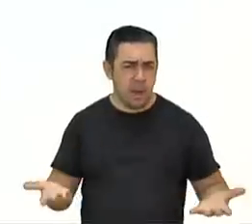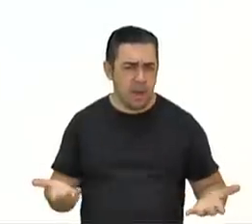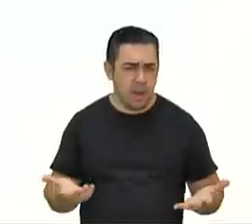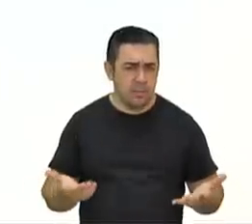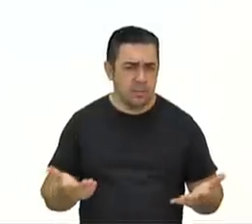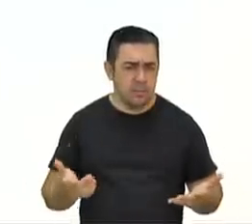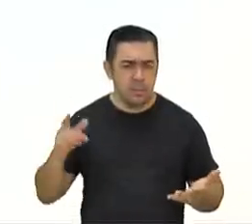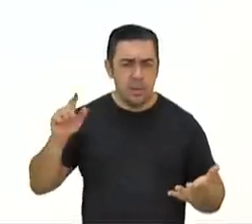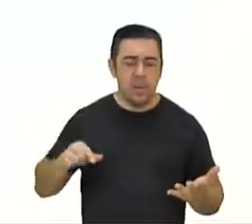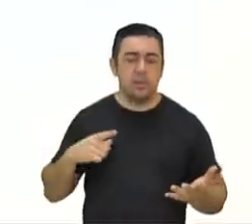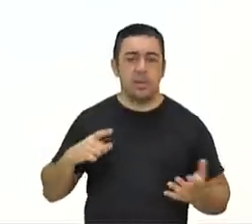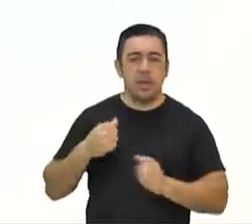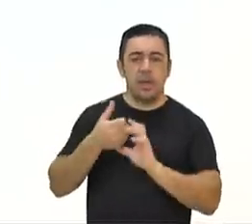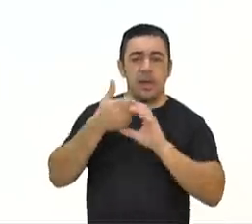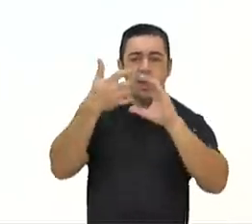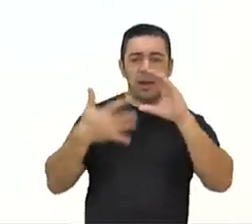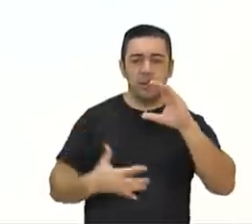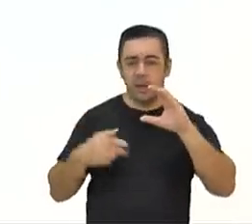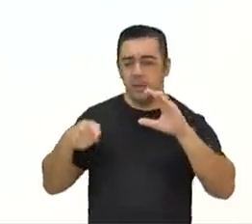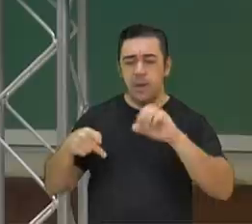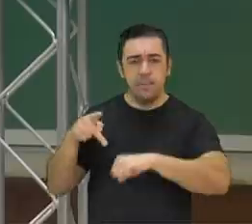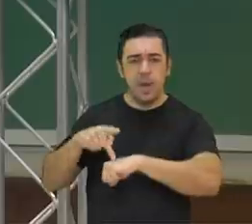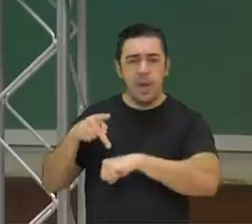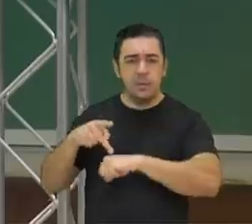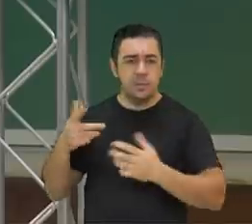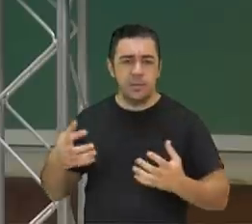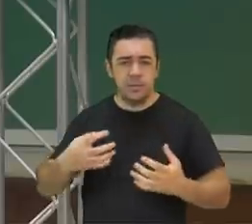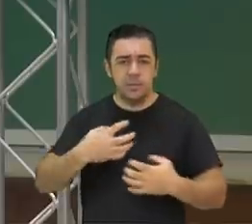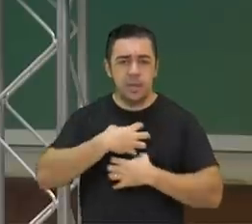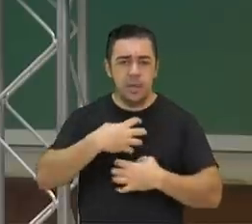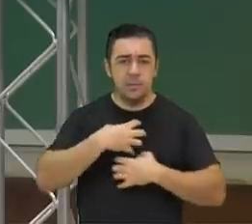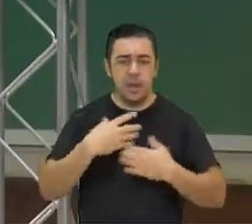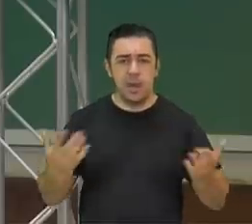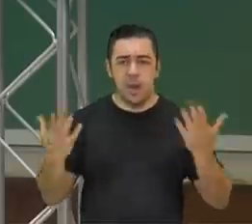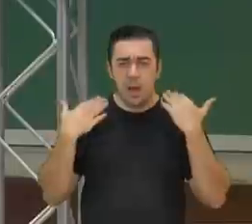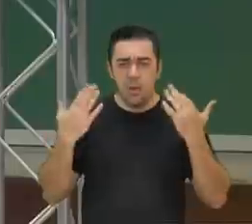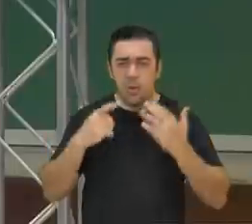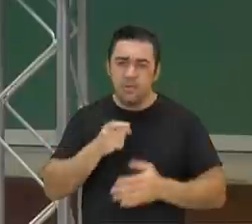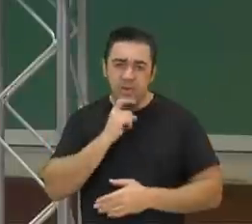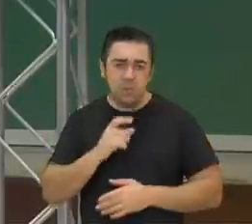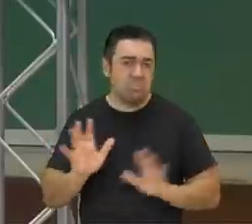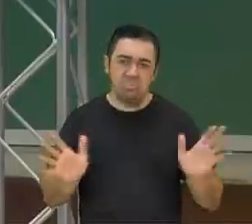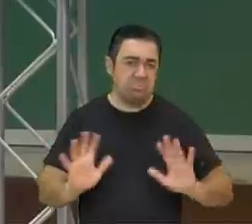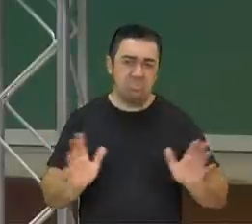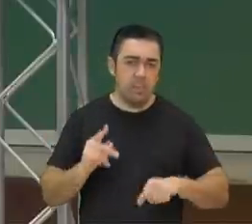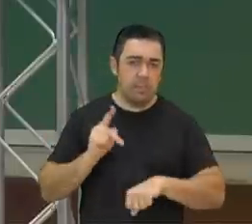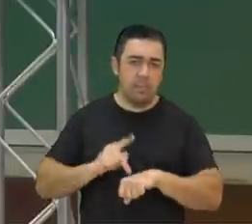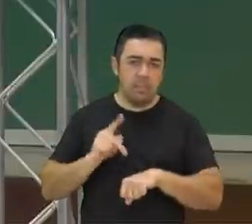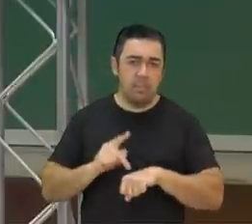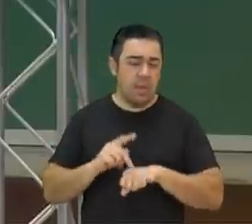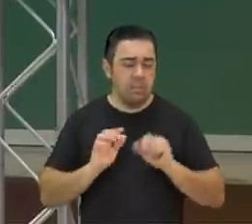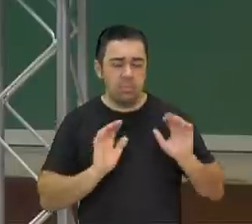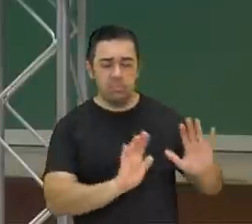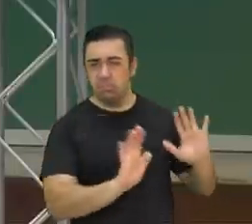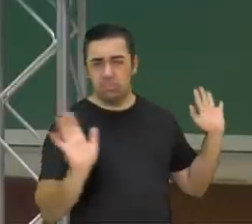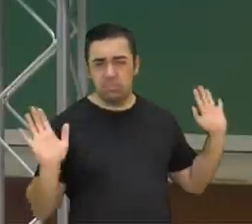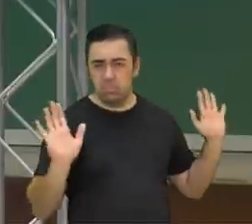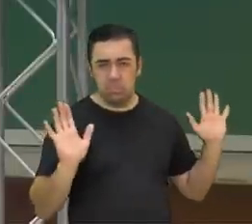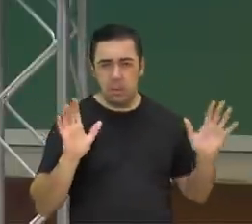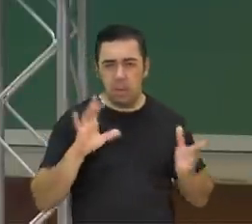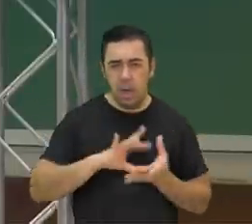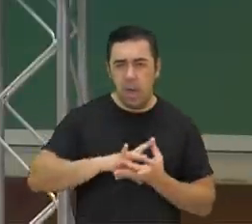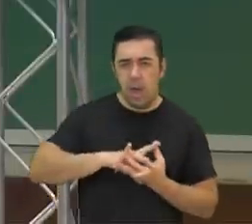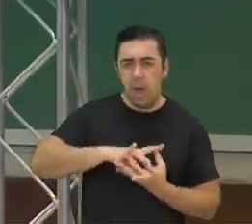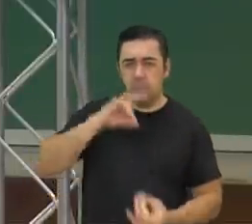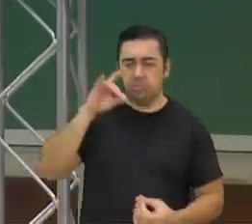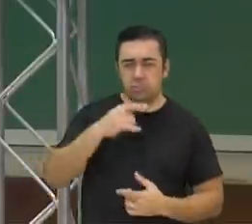pessoas sendo atribuídas às pedras. As pedras não têm sensação de calor ou de frio, né? São consideradas objetos inanimados, que não têm